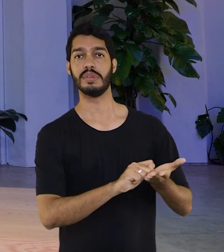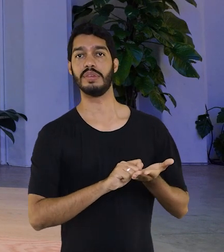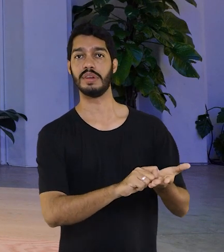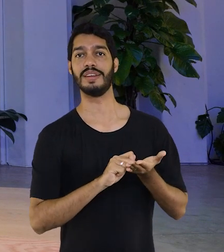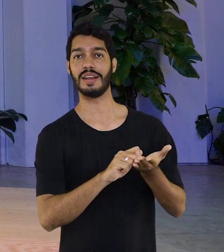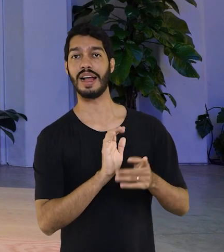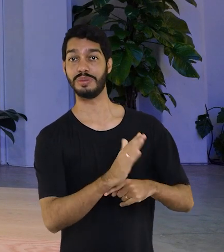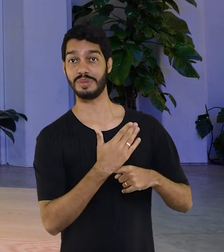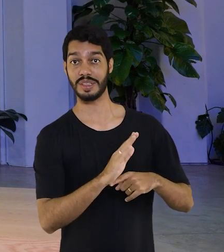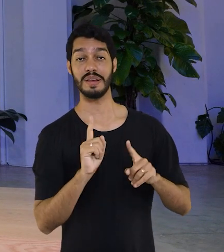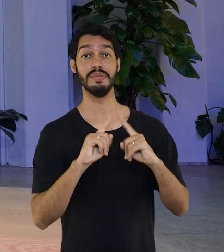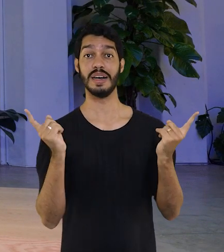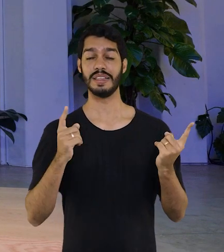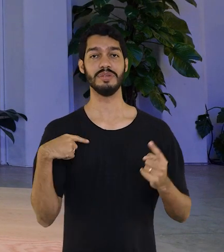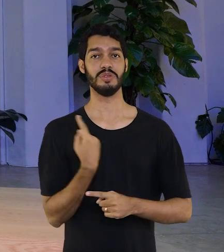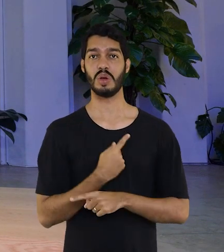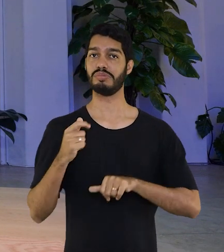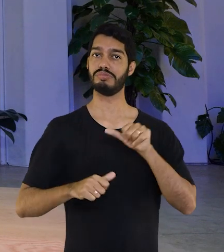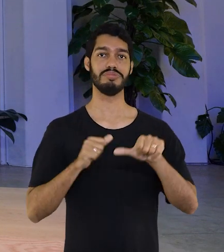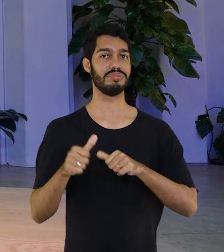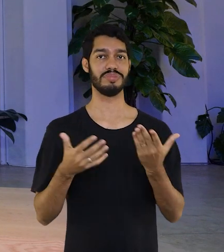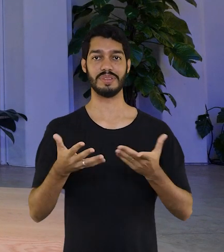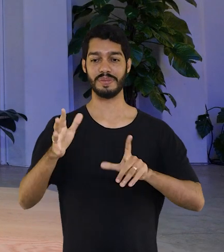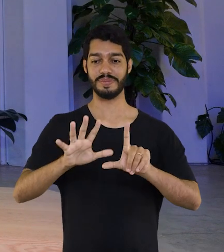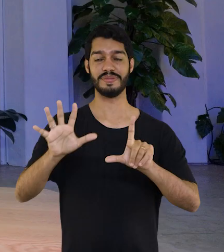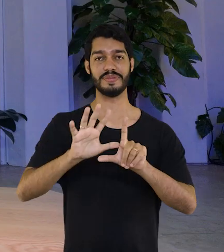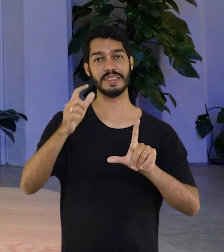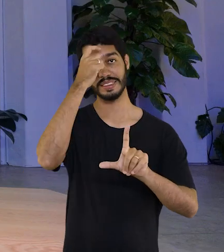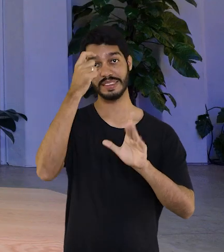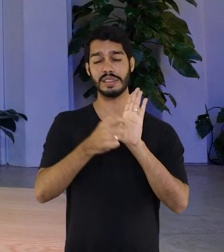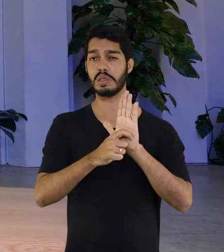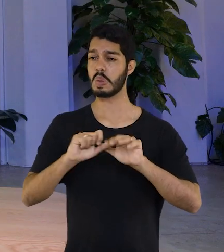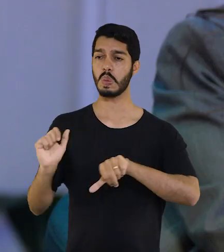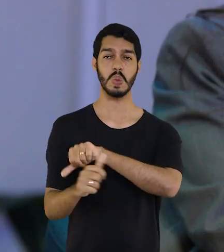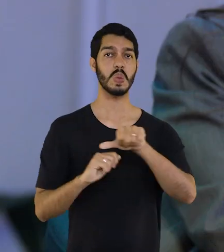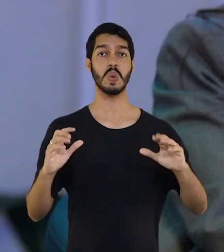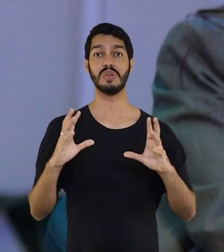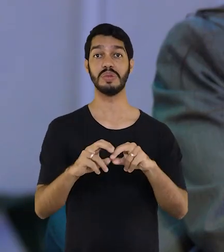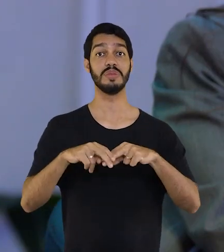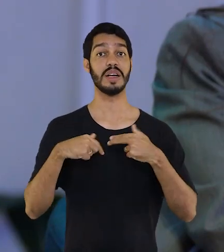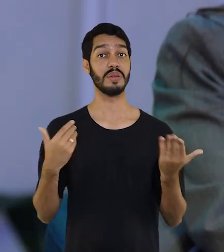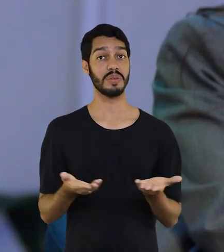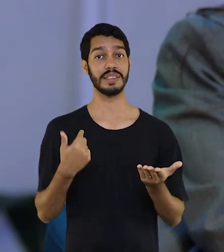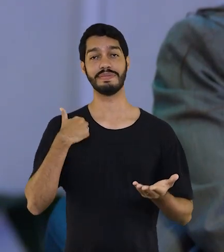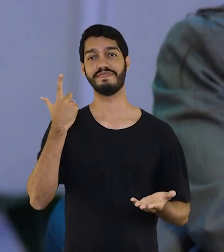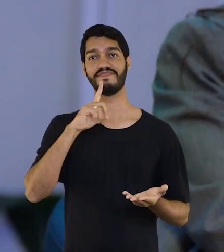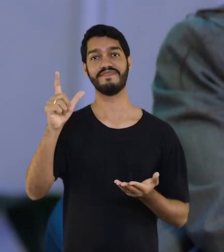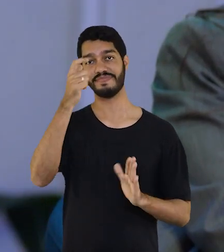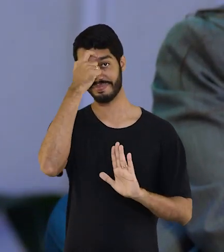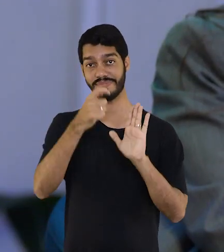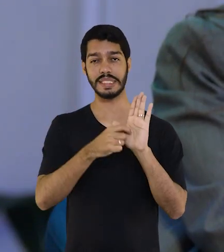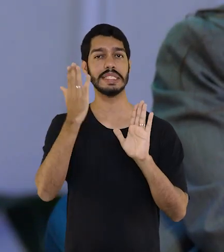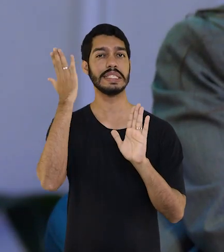vender, ou pontos de venda a vender. Acontece que a gente passou por uma grande mudança de plataforma, que é da inteligência artificial, e agora tudo mudou. Por quê? Porque eu consigo